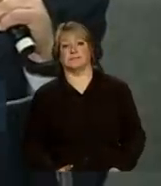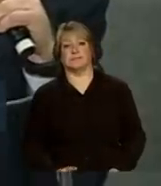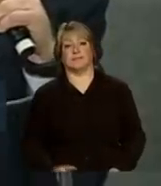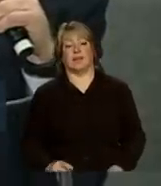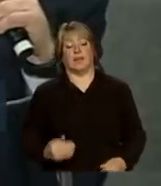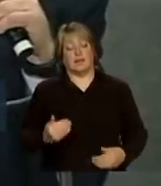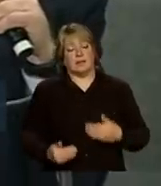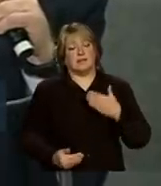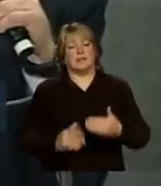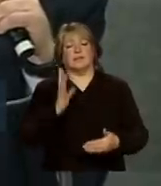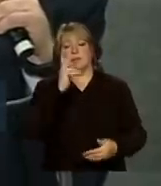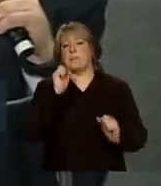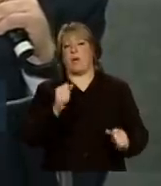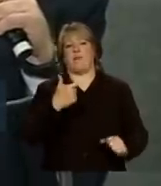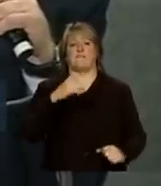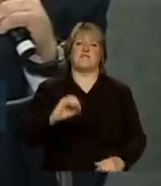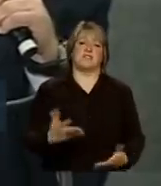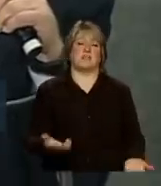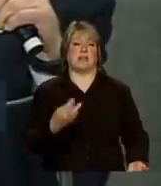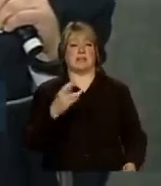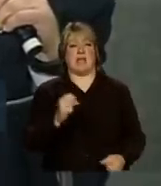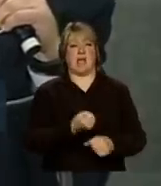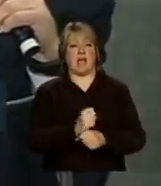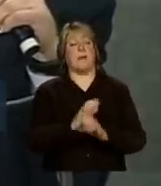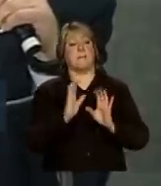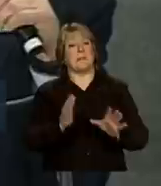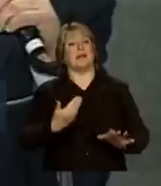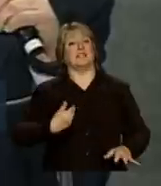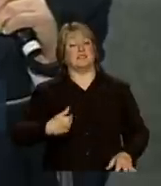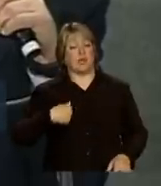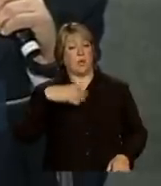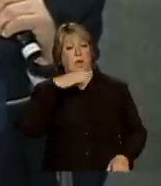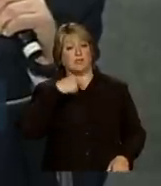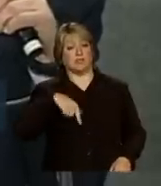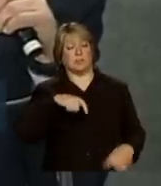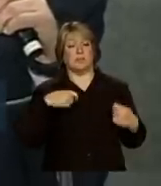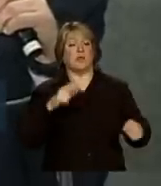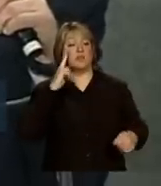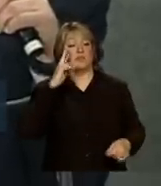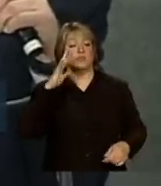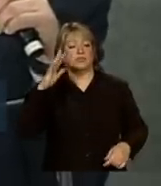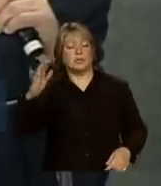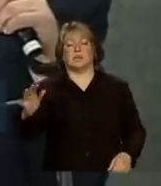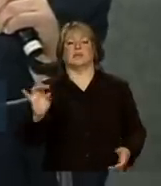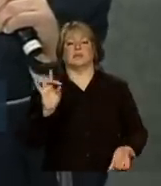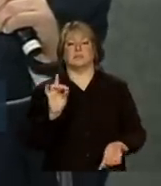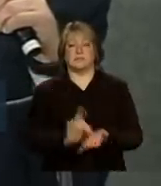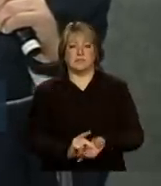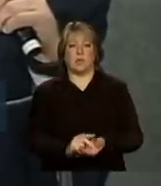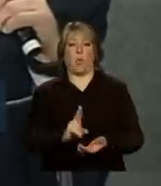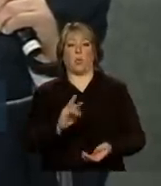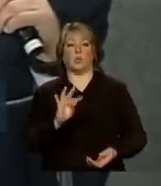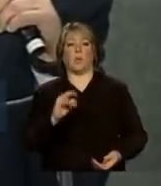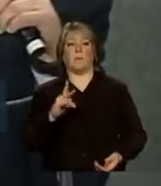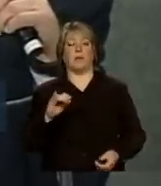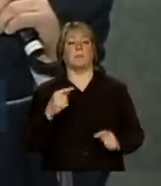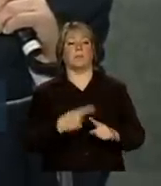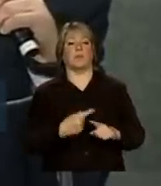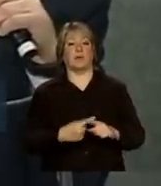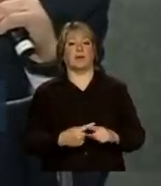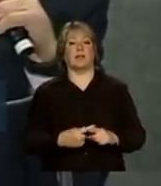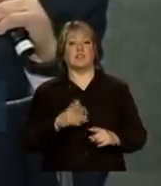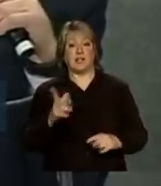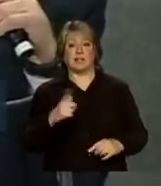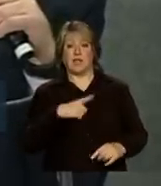lento pode levar 20 30 anos né mas eu acho que a gente tem que sonhar com utopias e e eu tenho convicção que é possível porque já